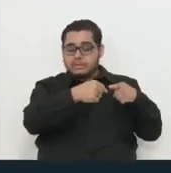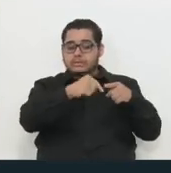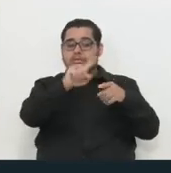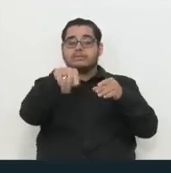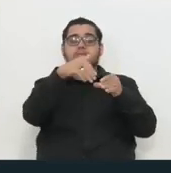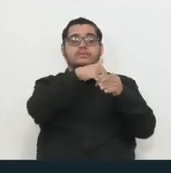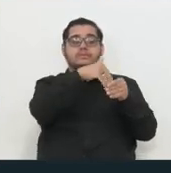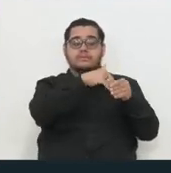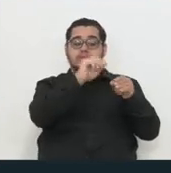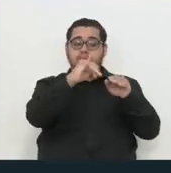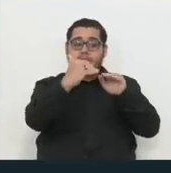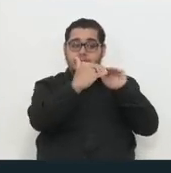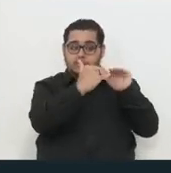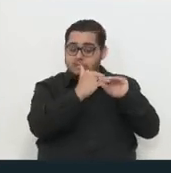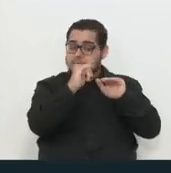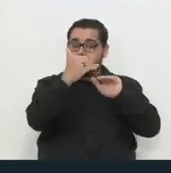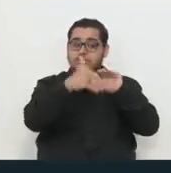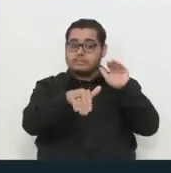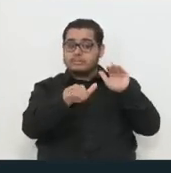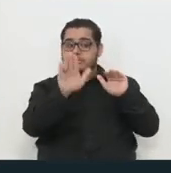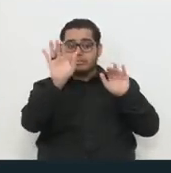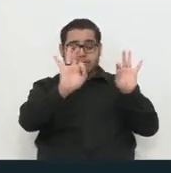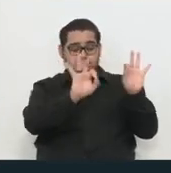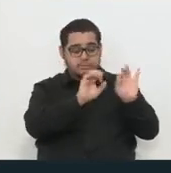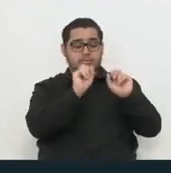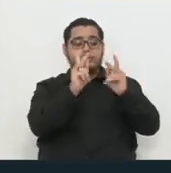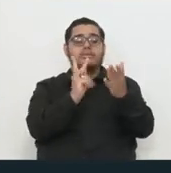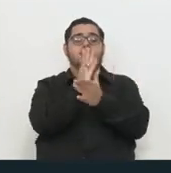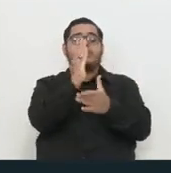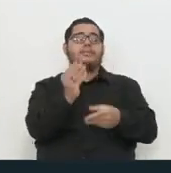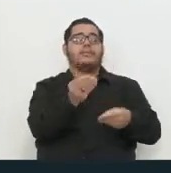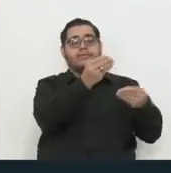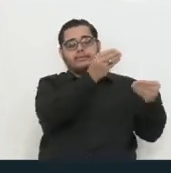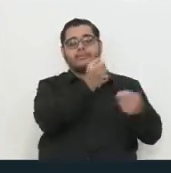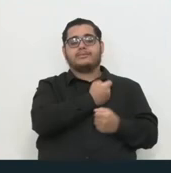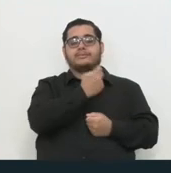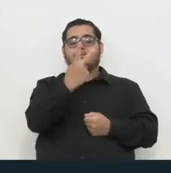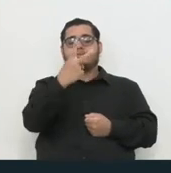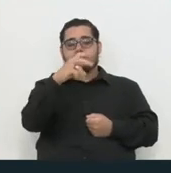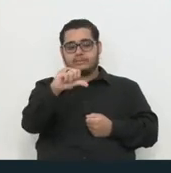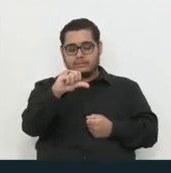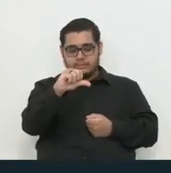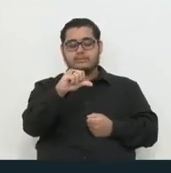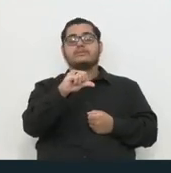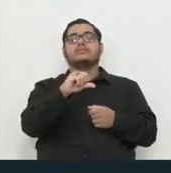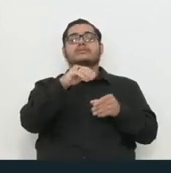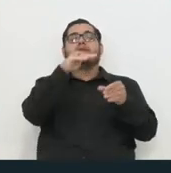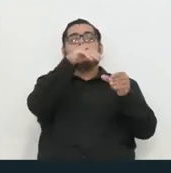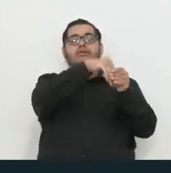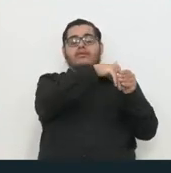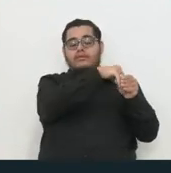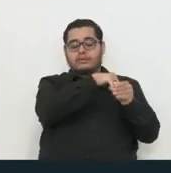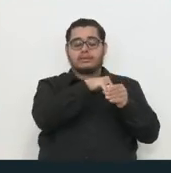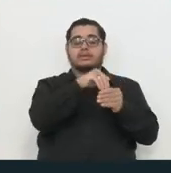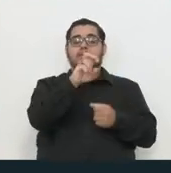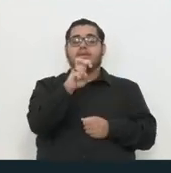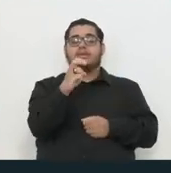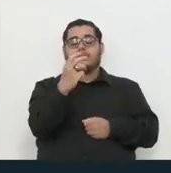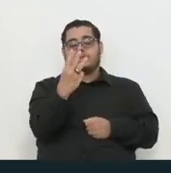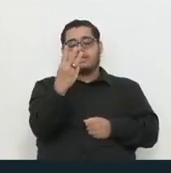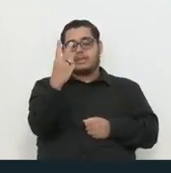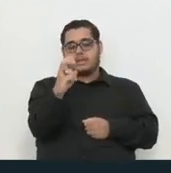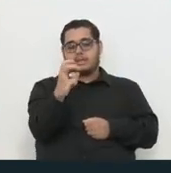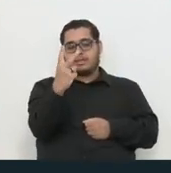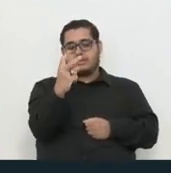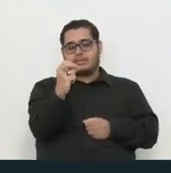se manifestem encerrado a votação aprovado em cães 29 e tem 29 leitura discussão em votação do requerimento 535 e 2023 informações